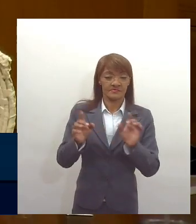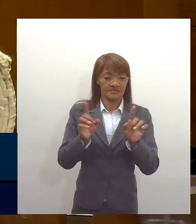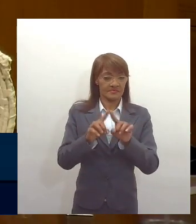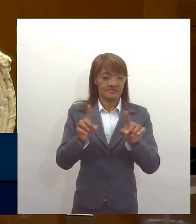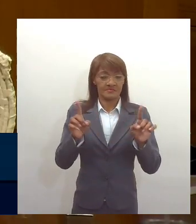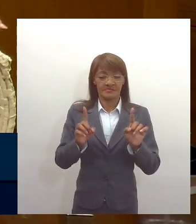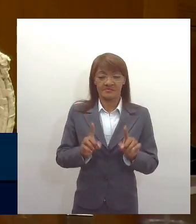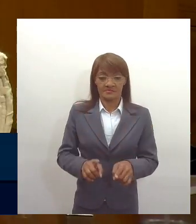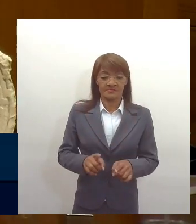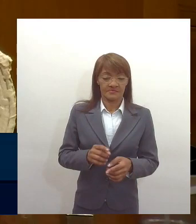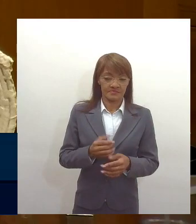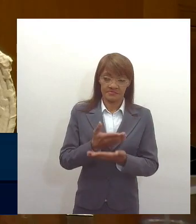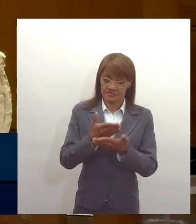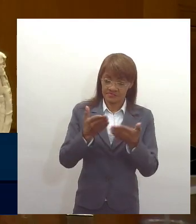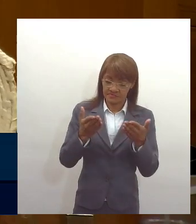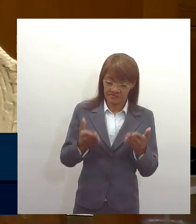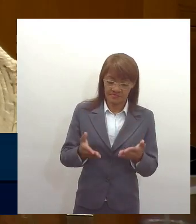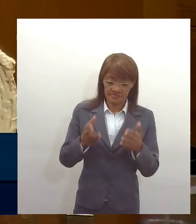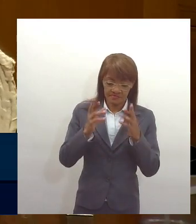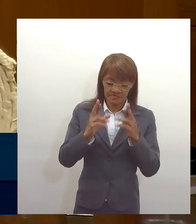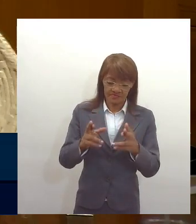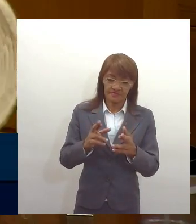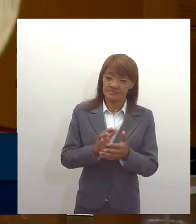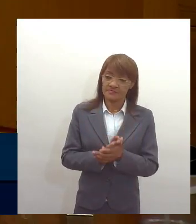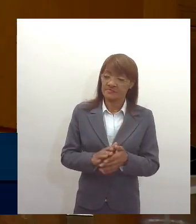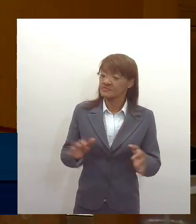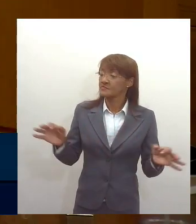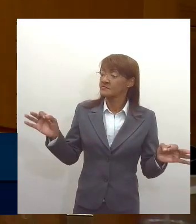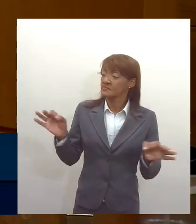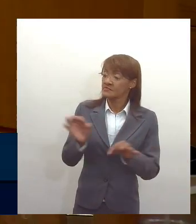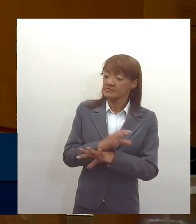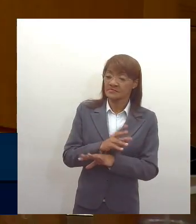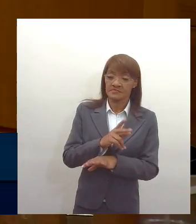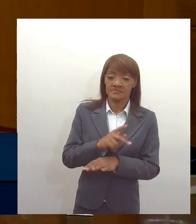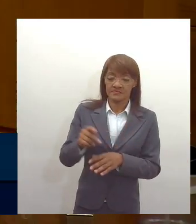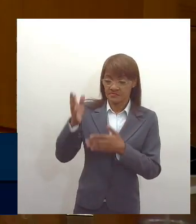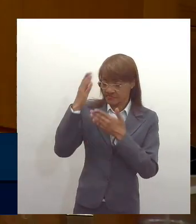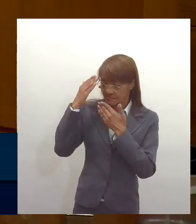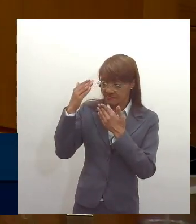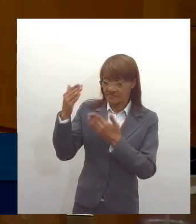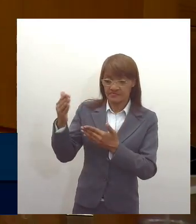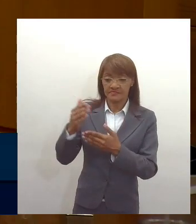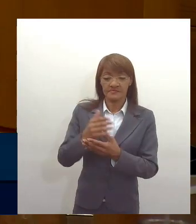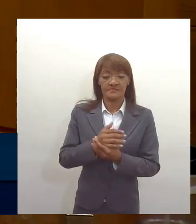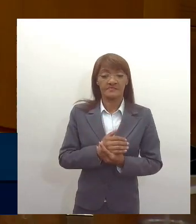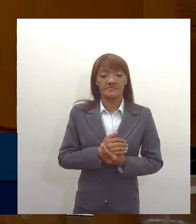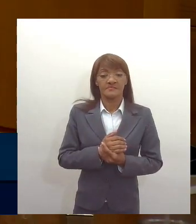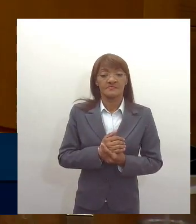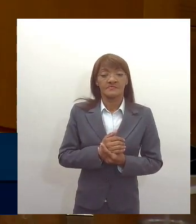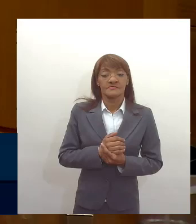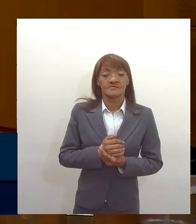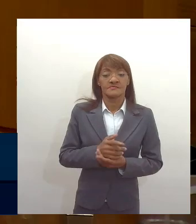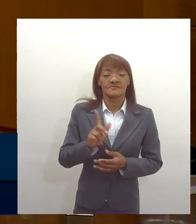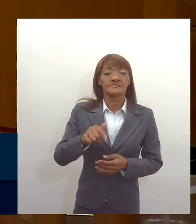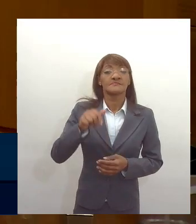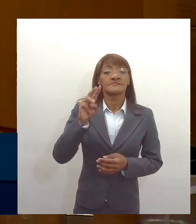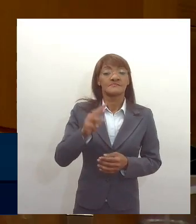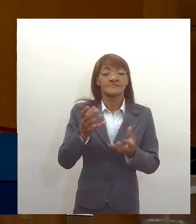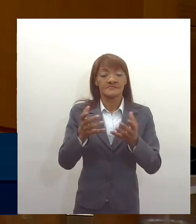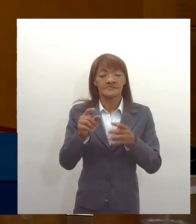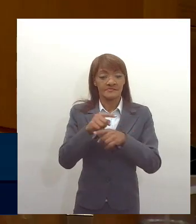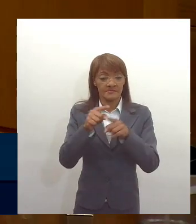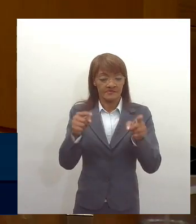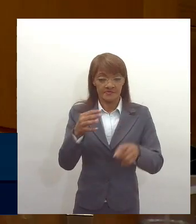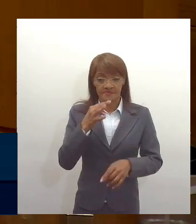É isso, senhor presidente, meu muito obrigada. E olha, quem quiser conhecer, eu esqueci de dizer, mas eu acho